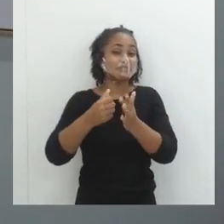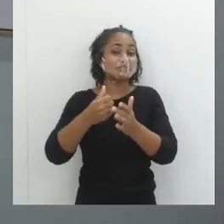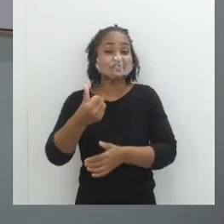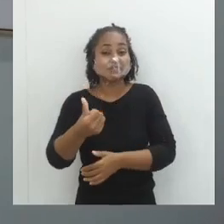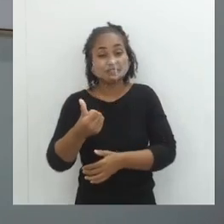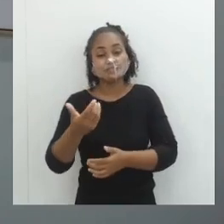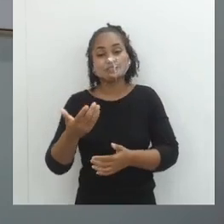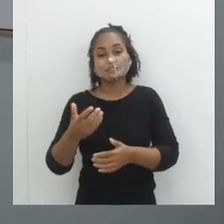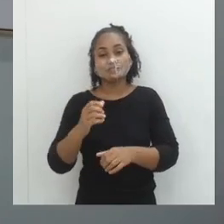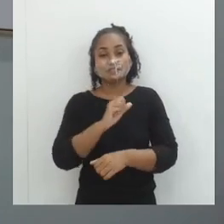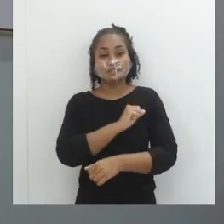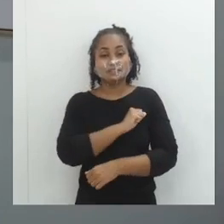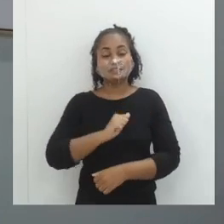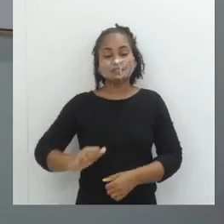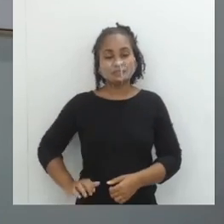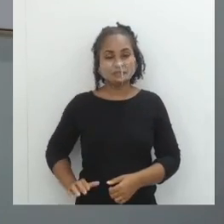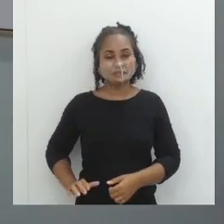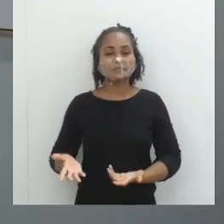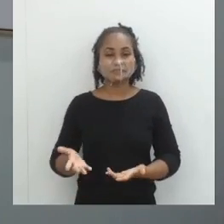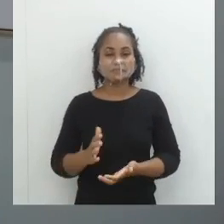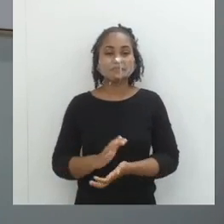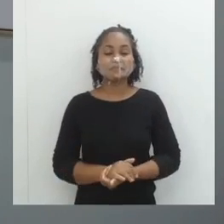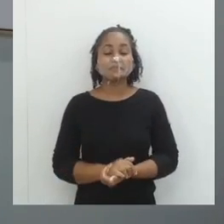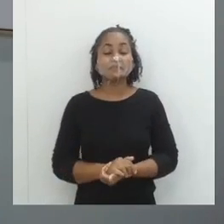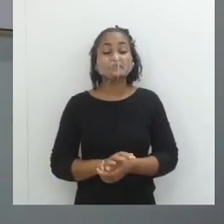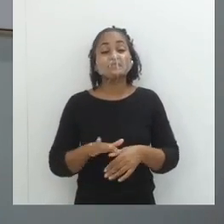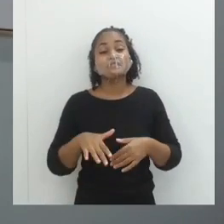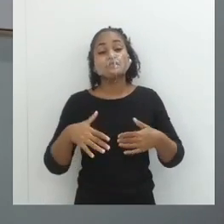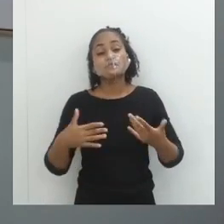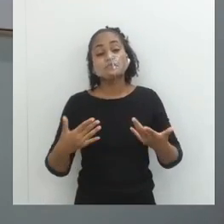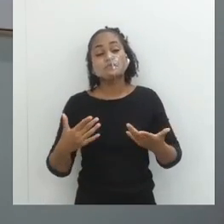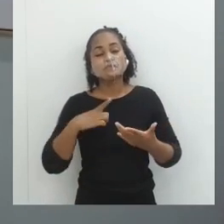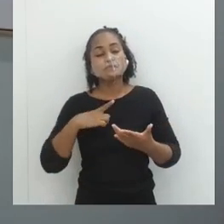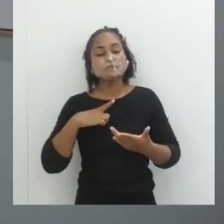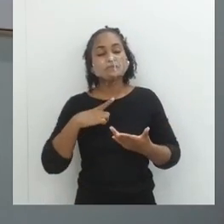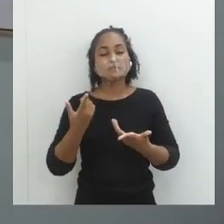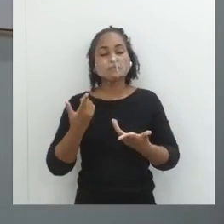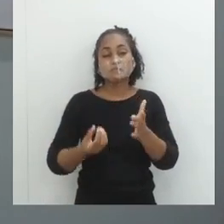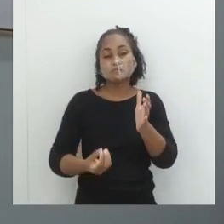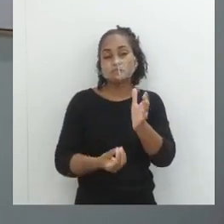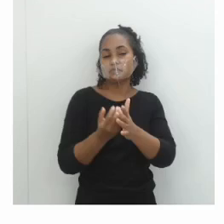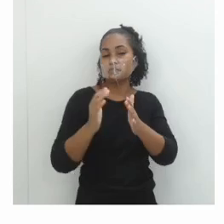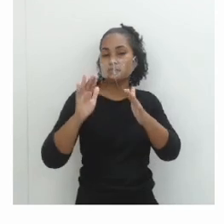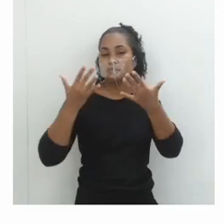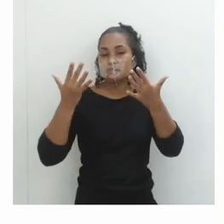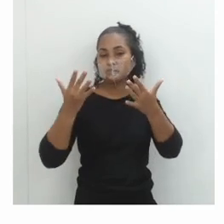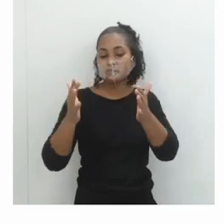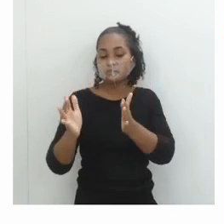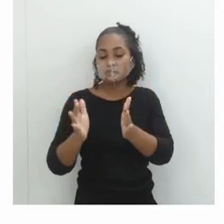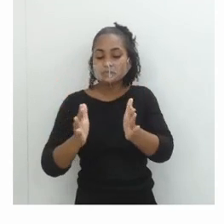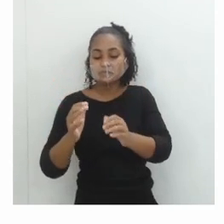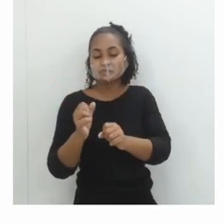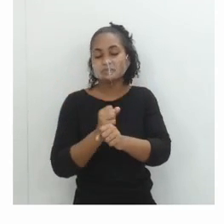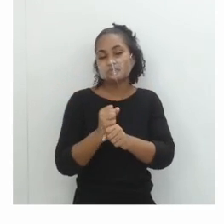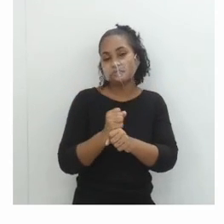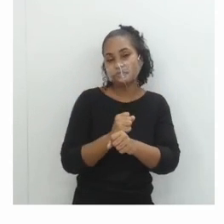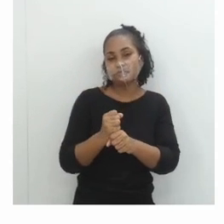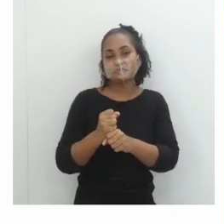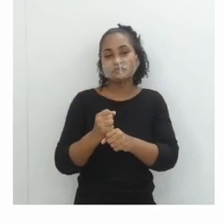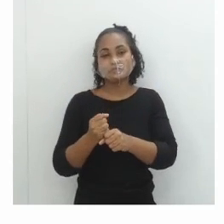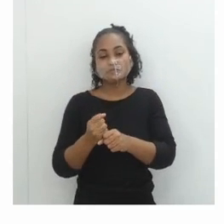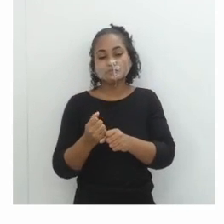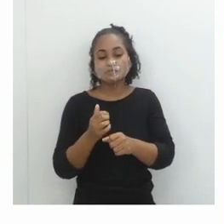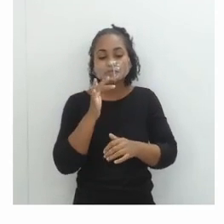VI antes de Cristo, lá na Grécia, onde aconteciam as primeiras festas de estações do ano, da primavera